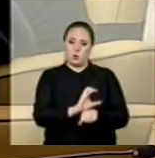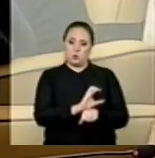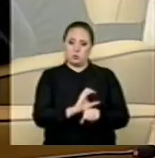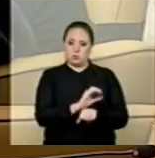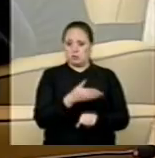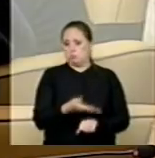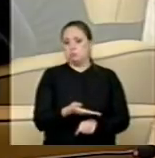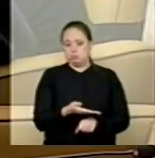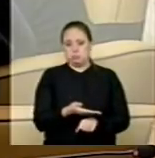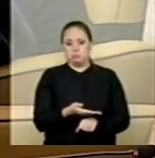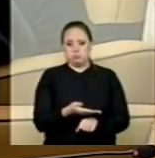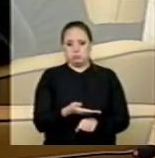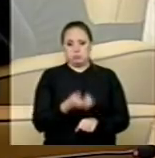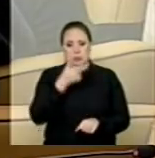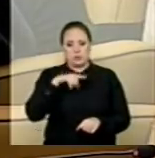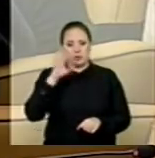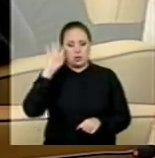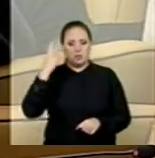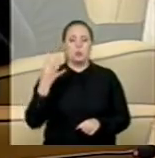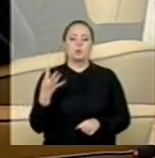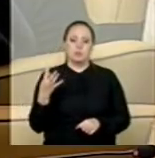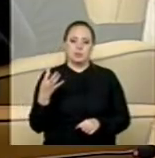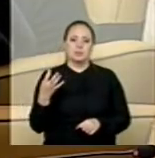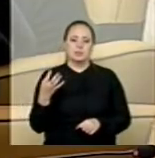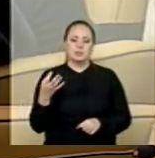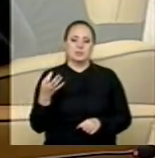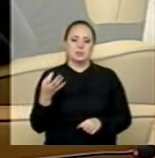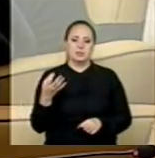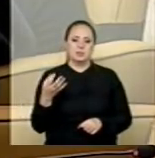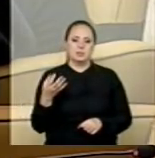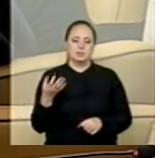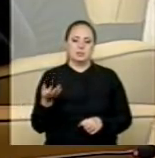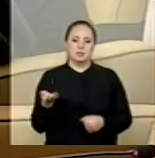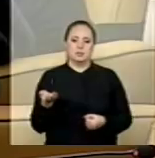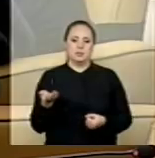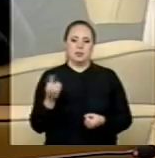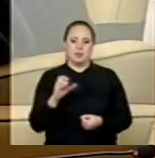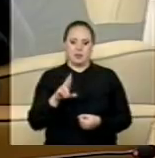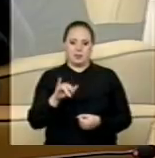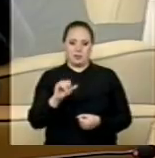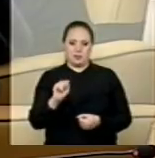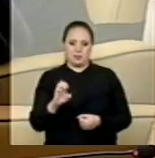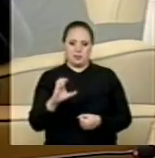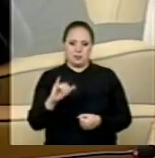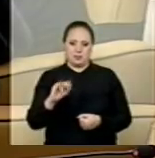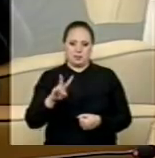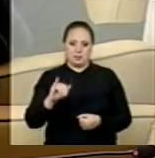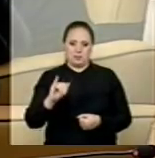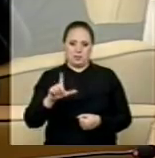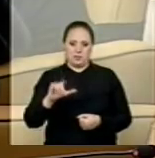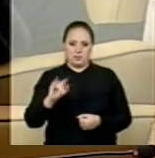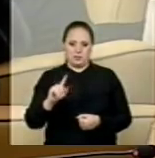expressas para resolver a grave estrutural crise civilizatória do